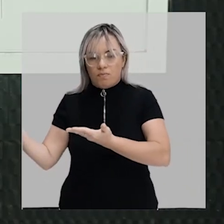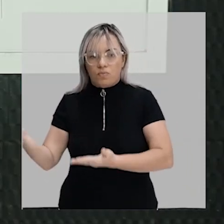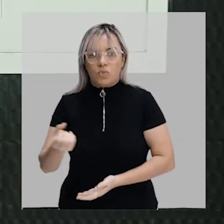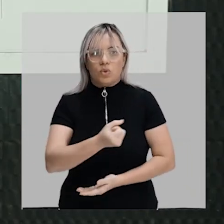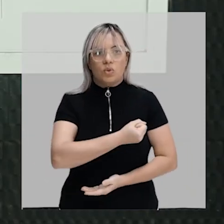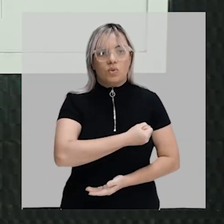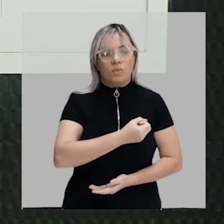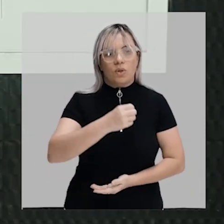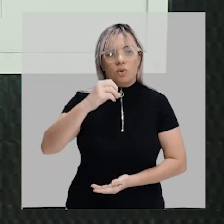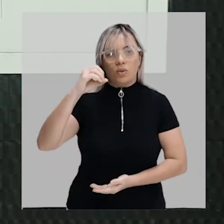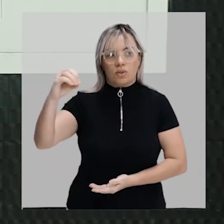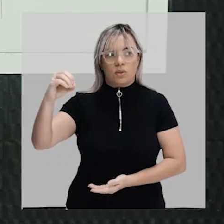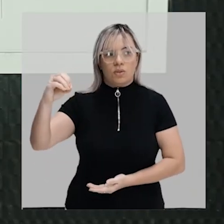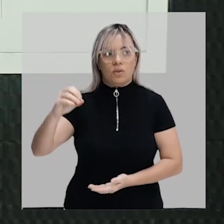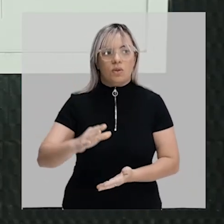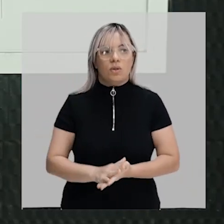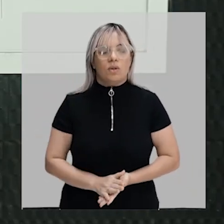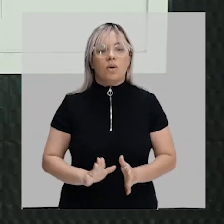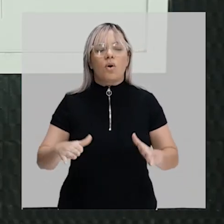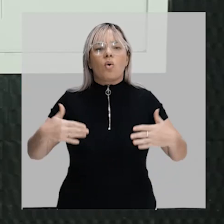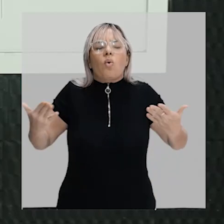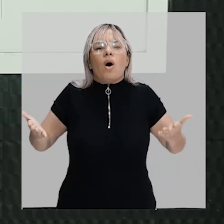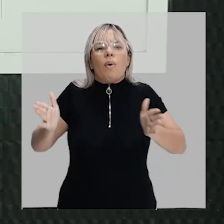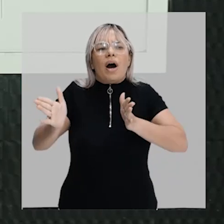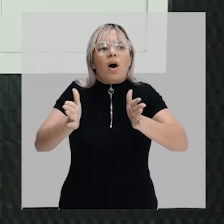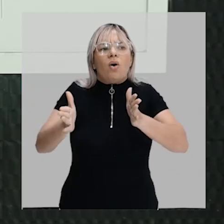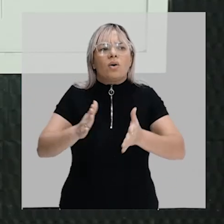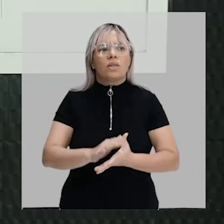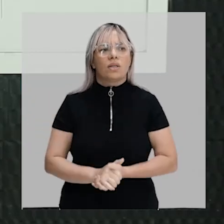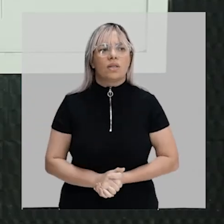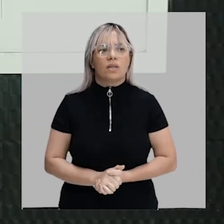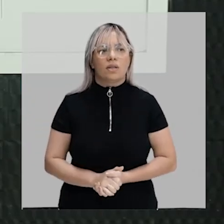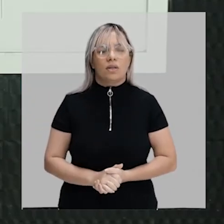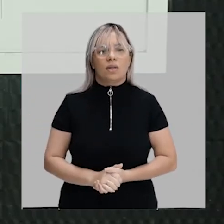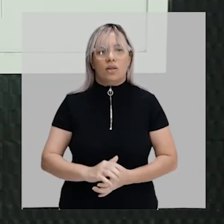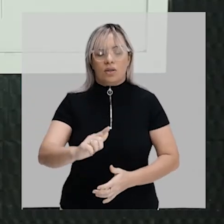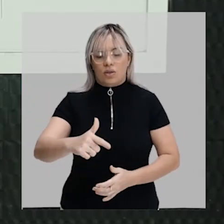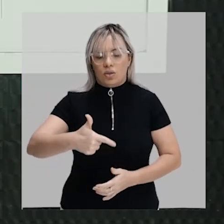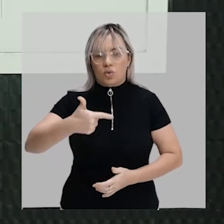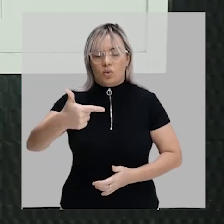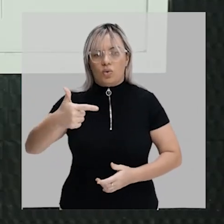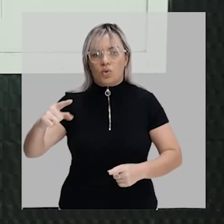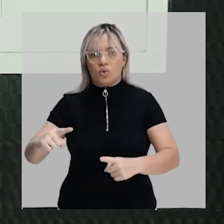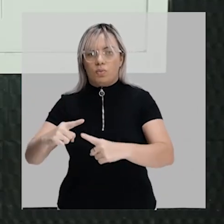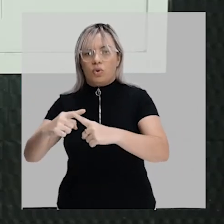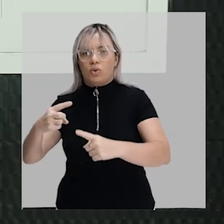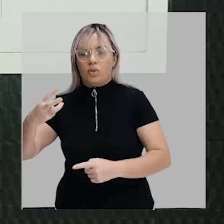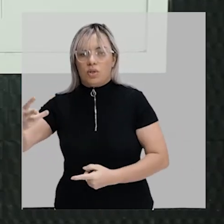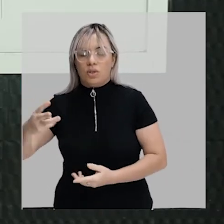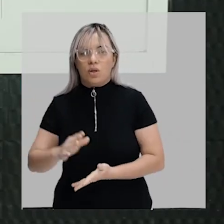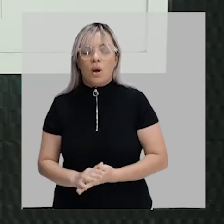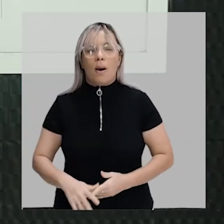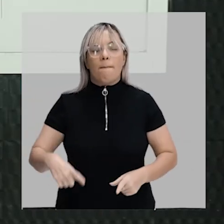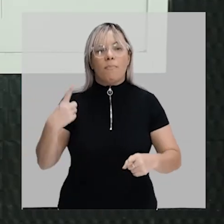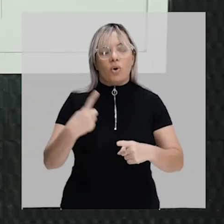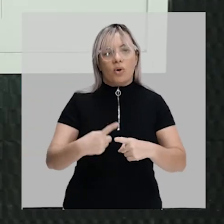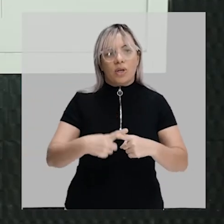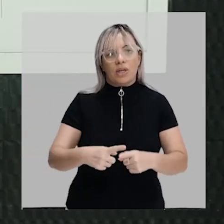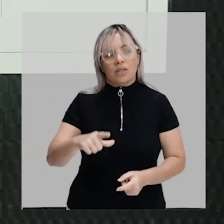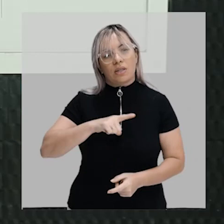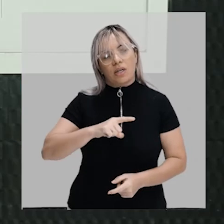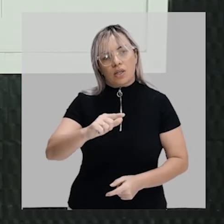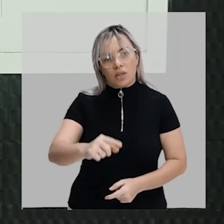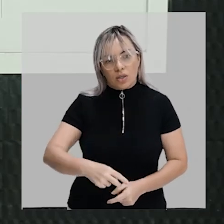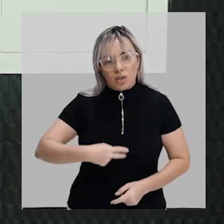uma matriz de ordem na ordem 2 por 3 ela tem duas linhas e tem três colunas tá